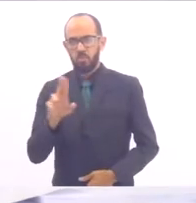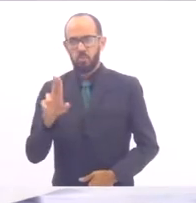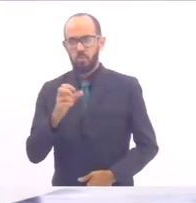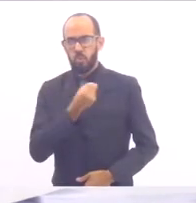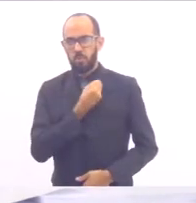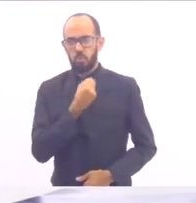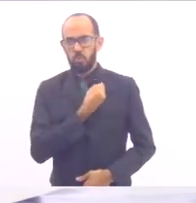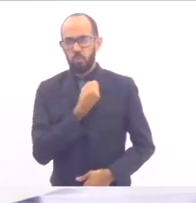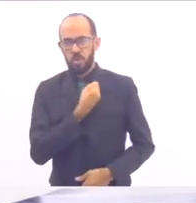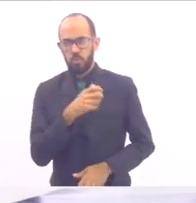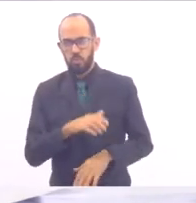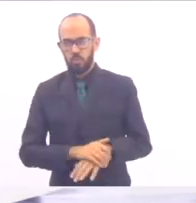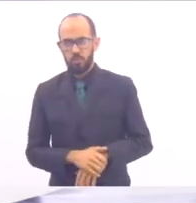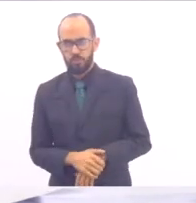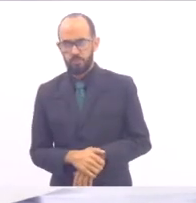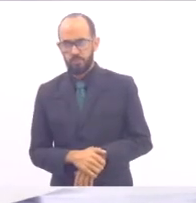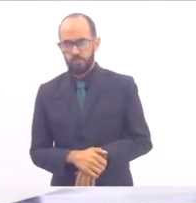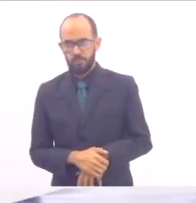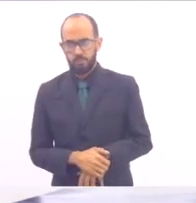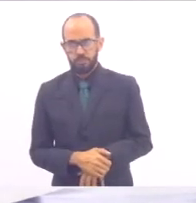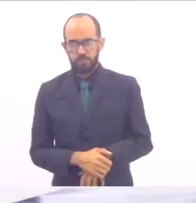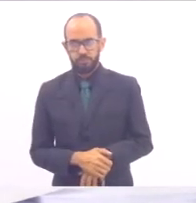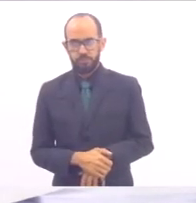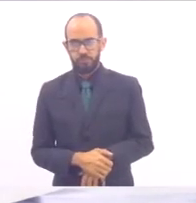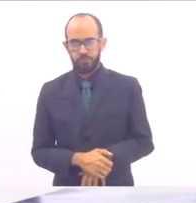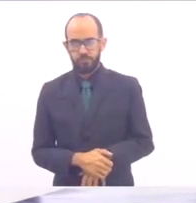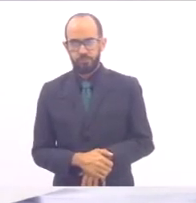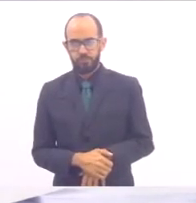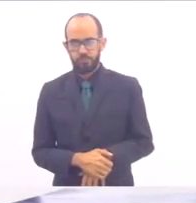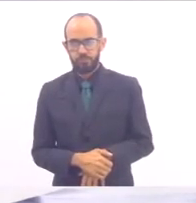aqui, Denise, está aqui no Cumpra-se essa lei?